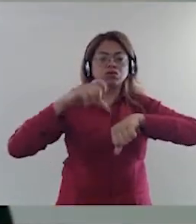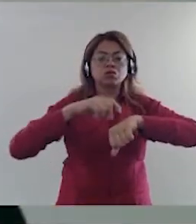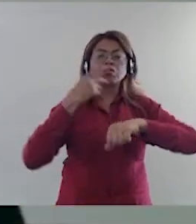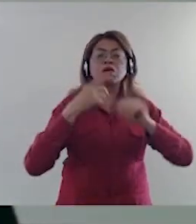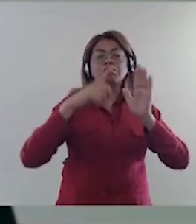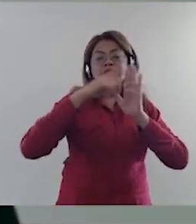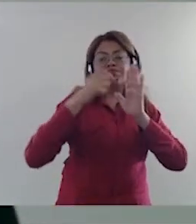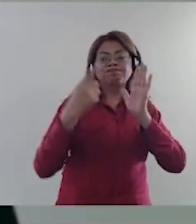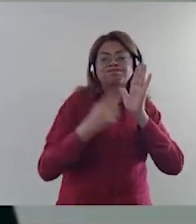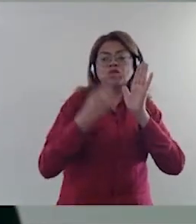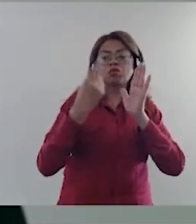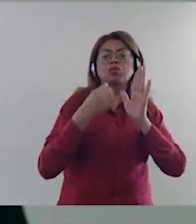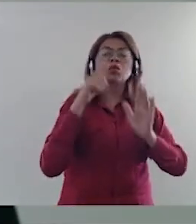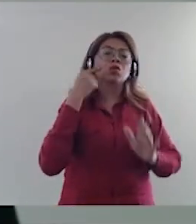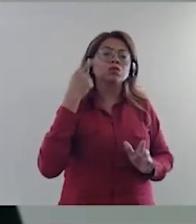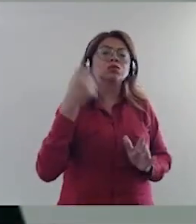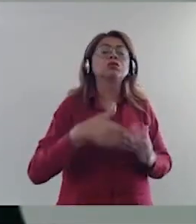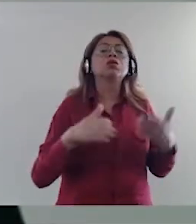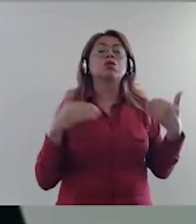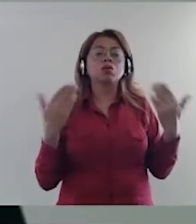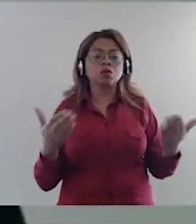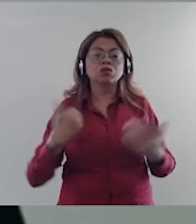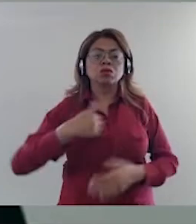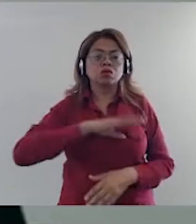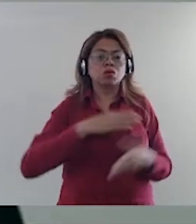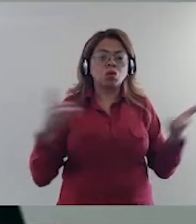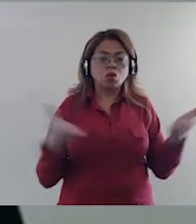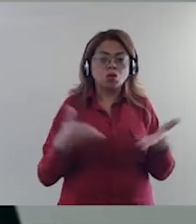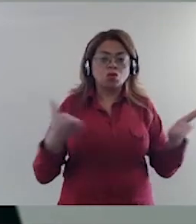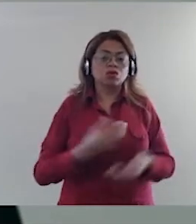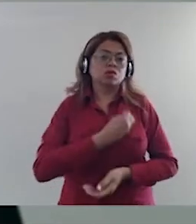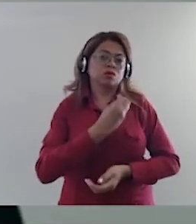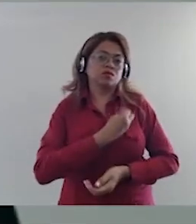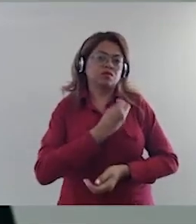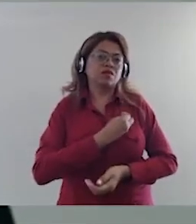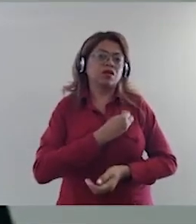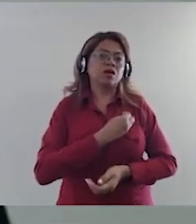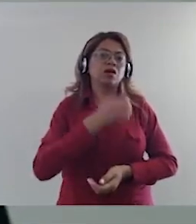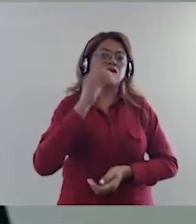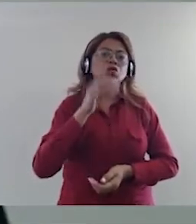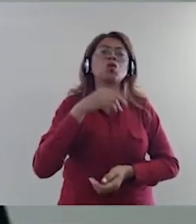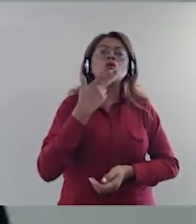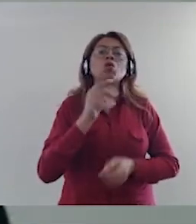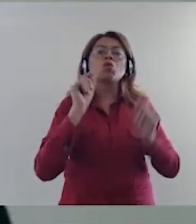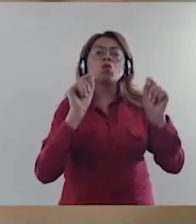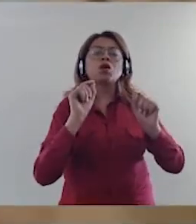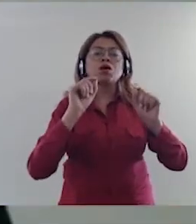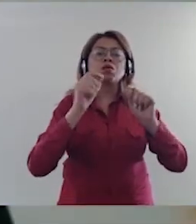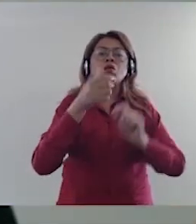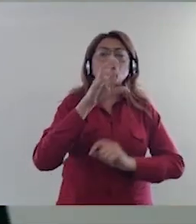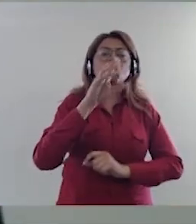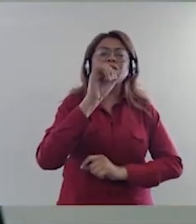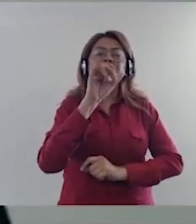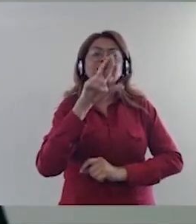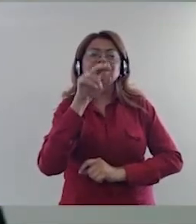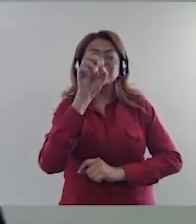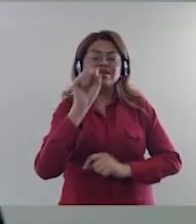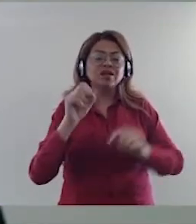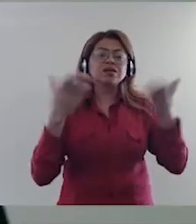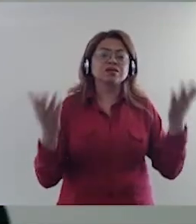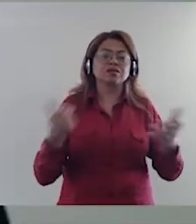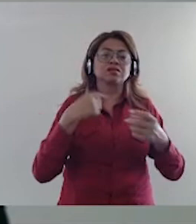me dedicando já há algum tempo. Nós estamos vivendo uma certa crise do antropocentrismo que marcou